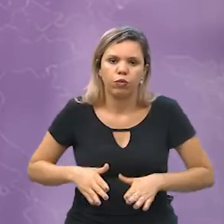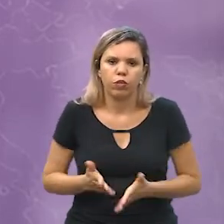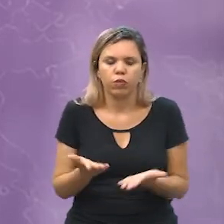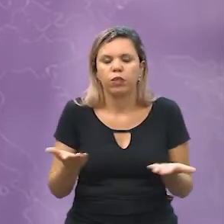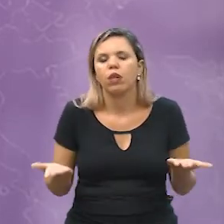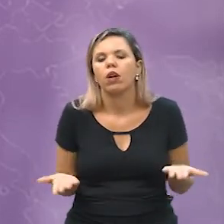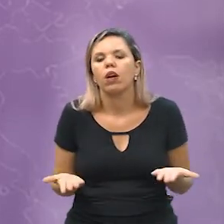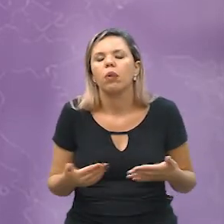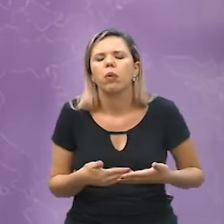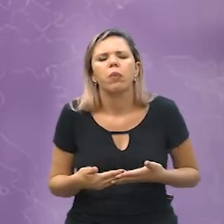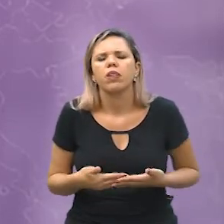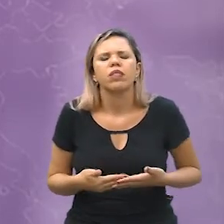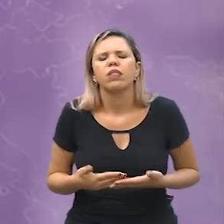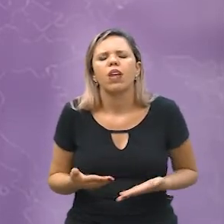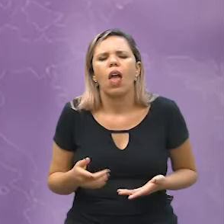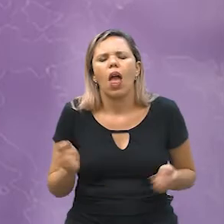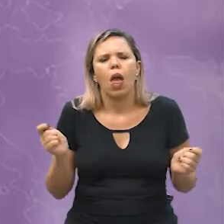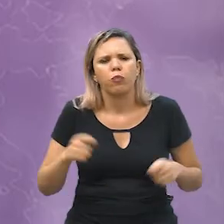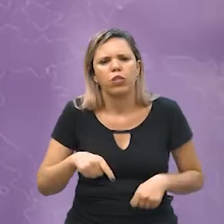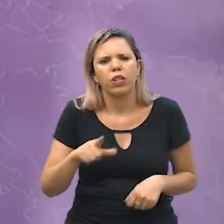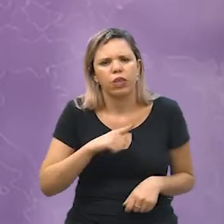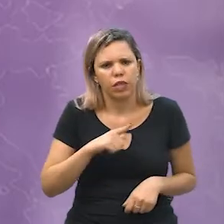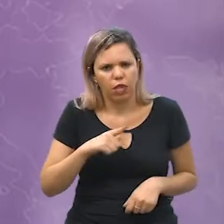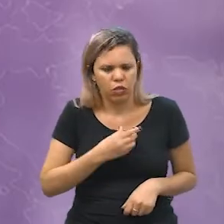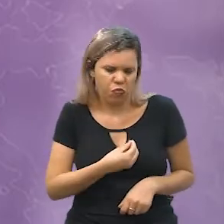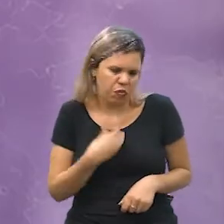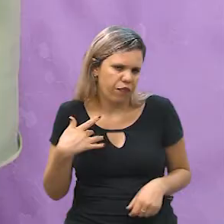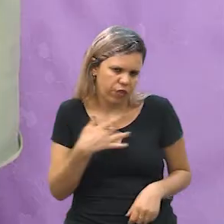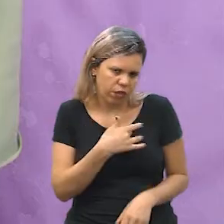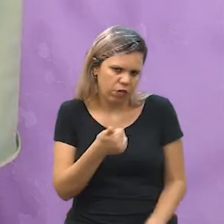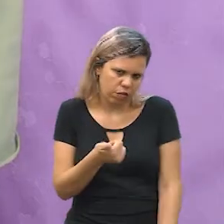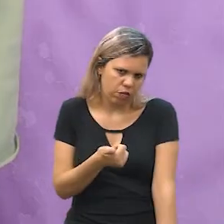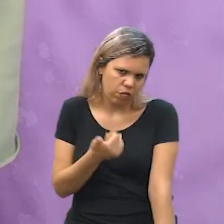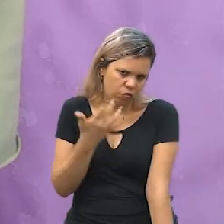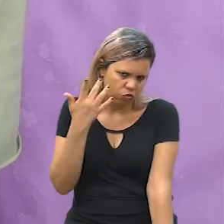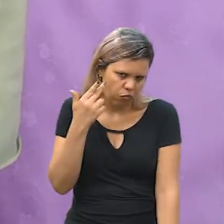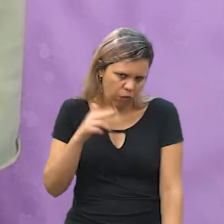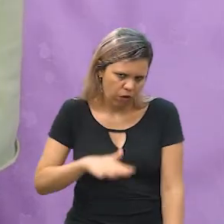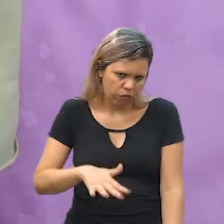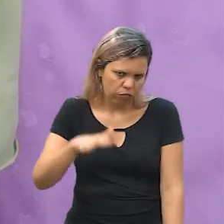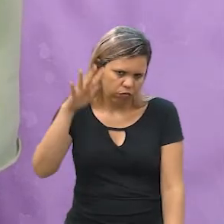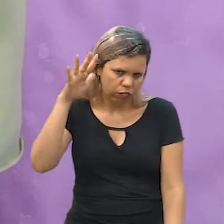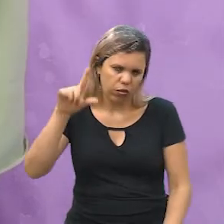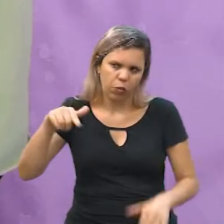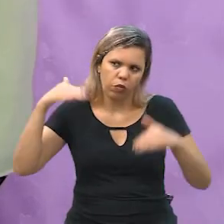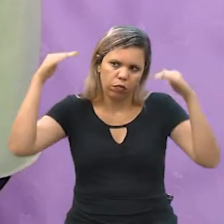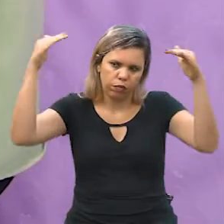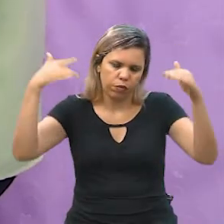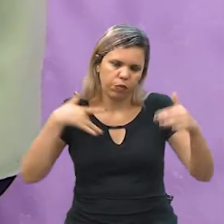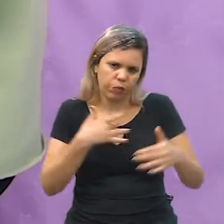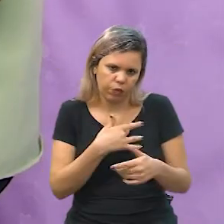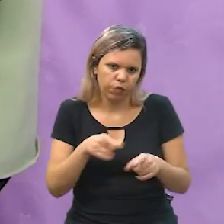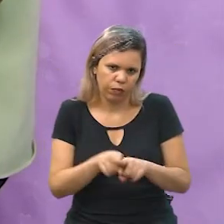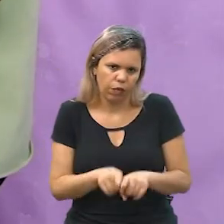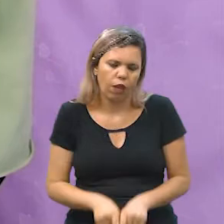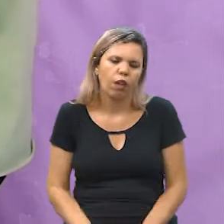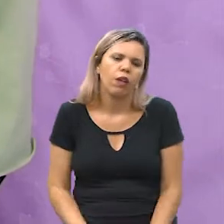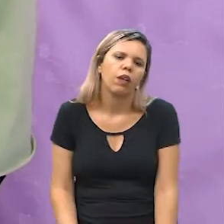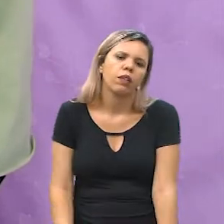prematuro, mas é possível sim que ele tenha uma vida saudável, uma infância saudável e chegue na fase adulta saudável também.